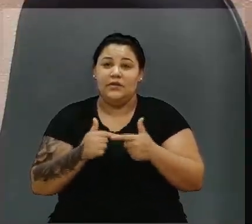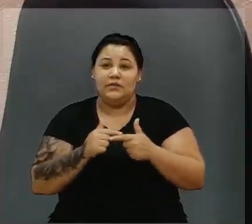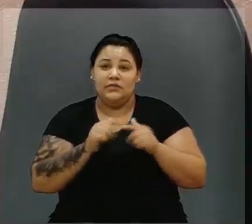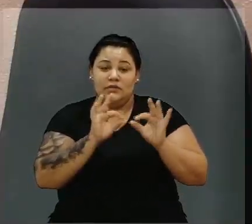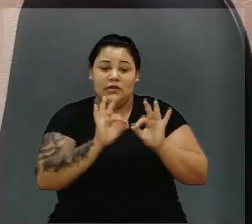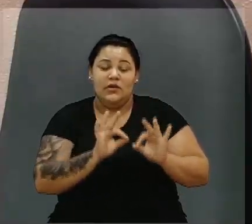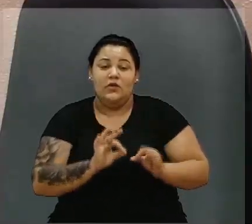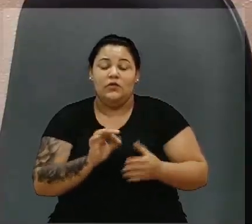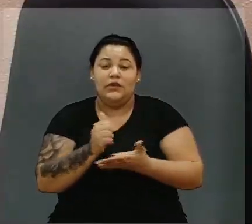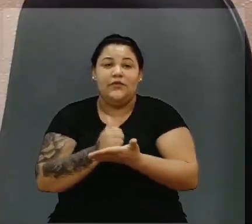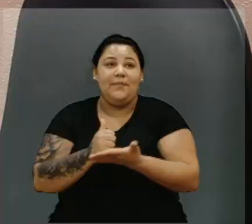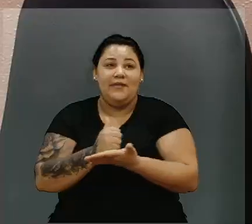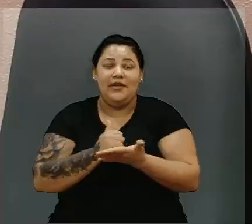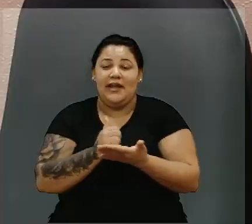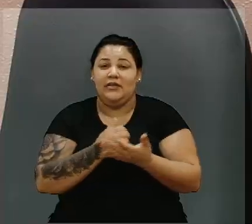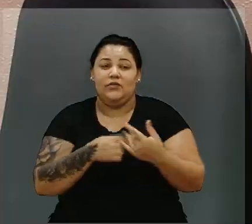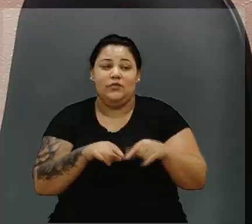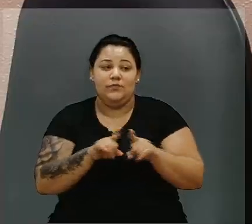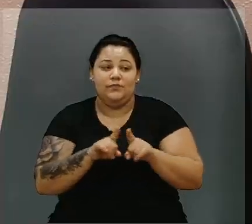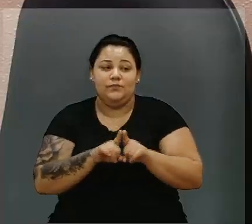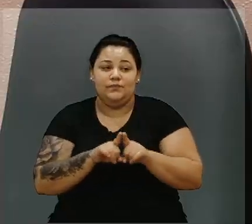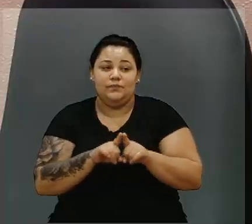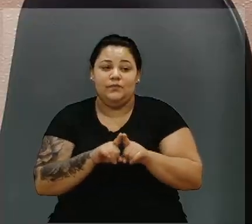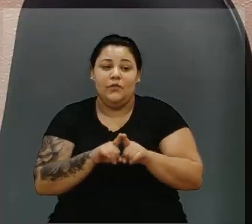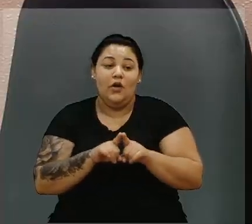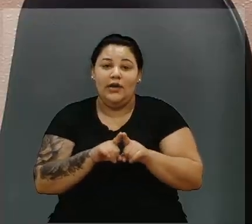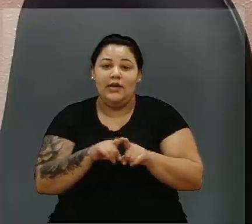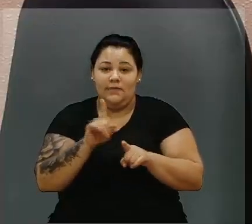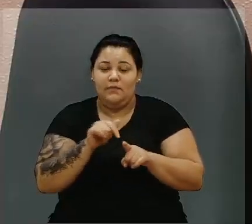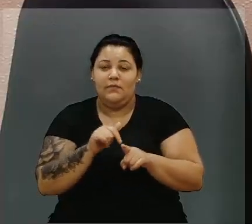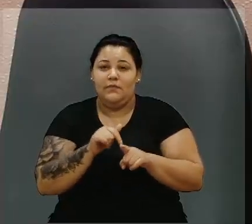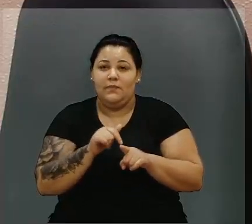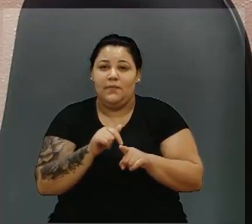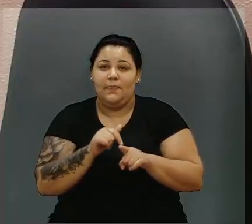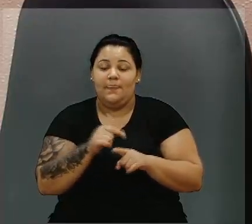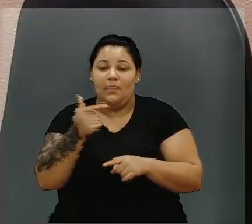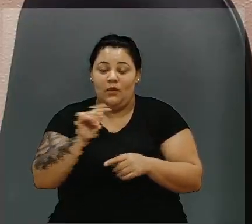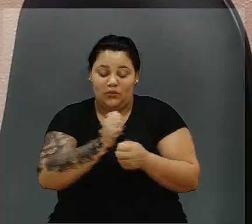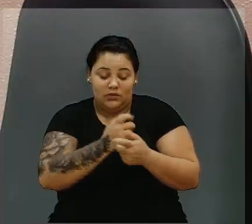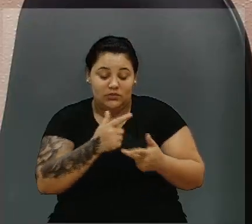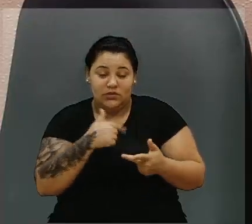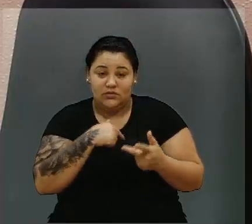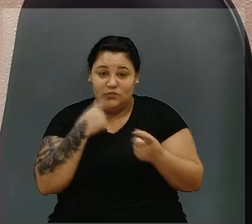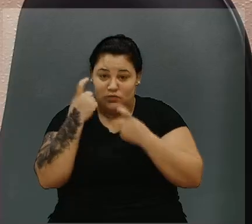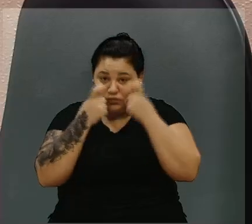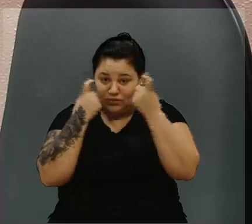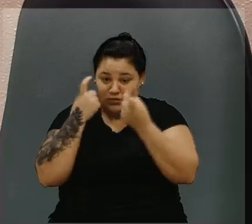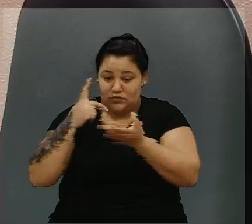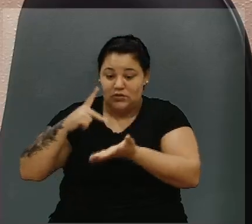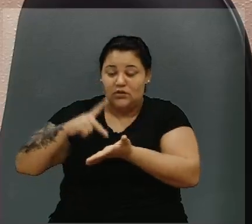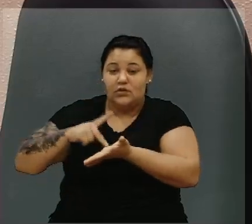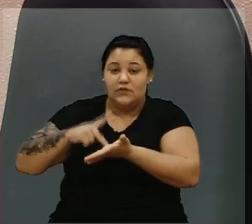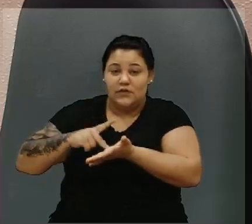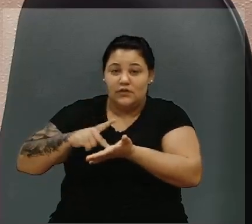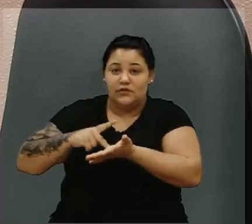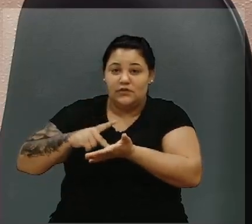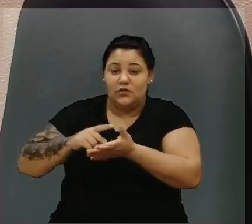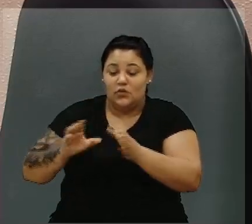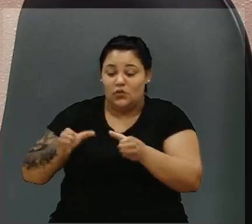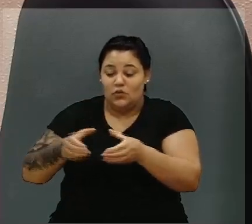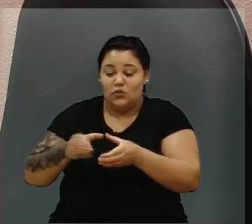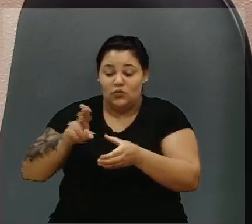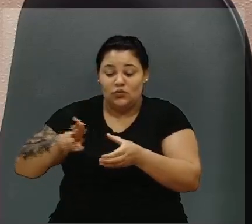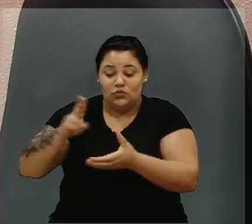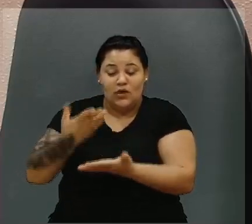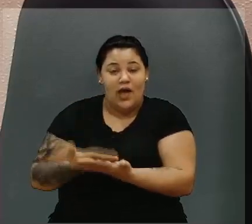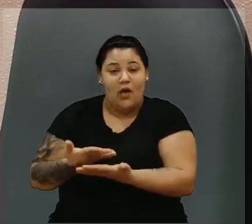básicos no ambiente de trabalho, no ambiente de cuidado com as crianças. Outro elemento que me preocupou é que as turmas elas ocupam a mesma sala.